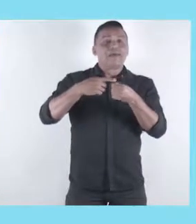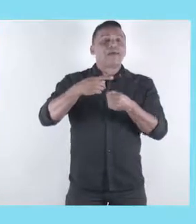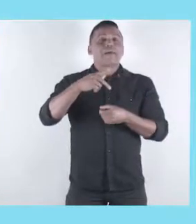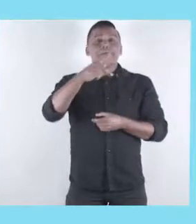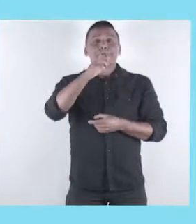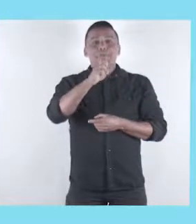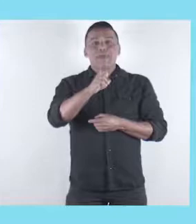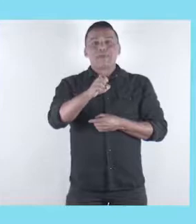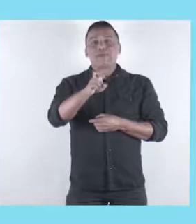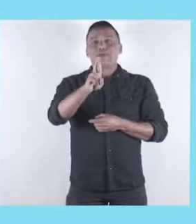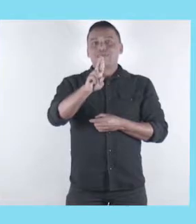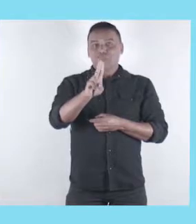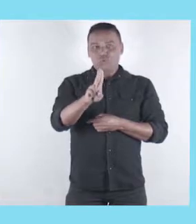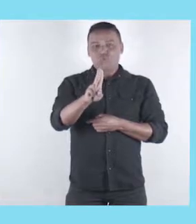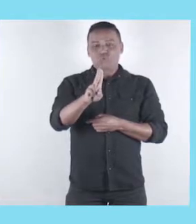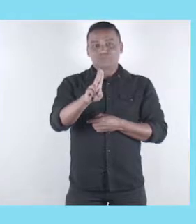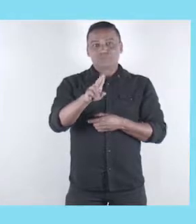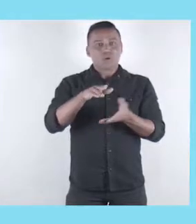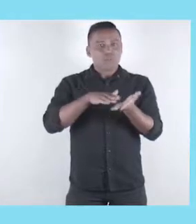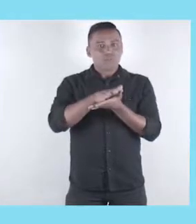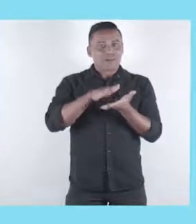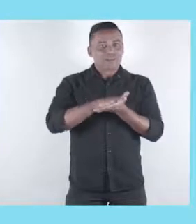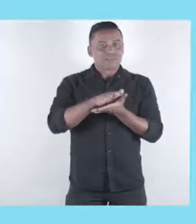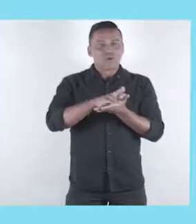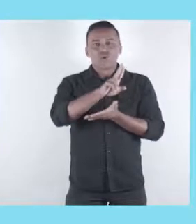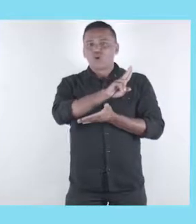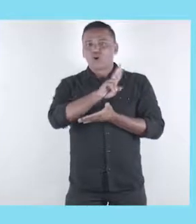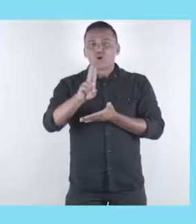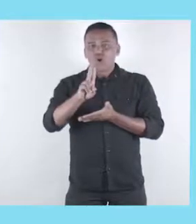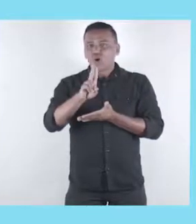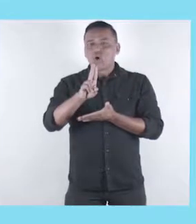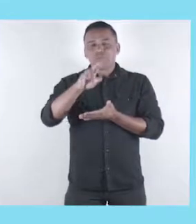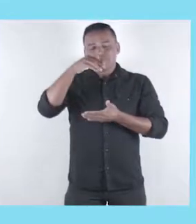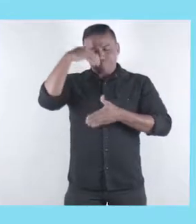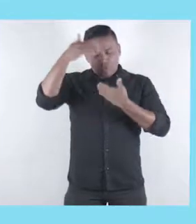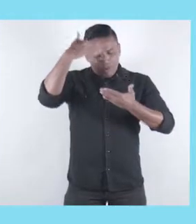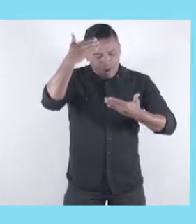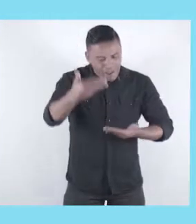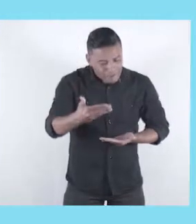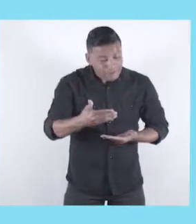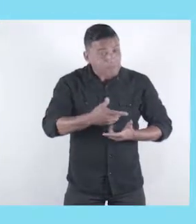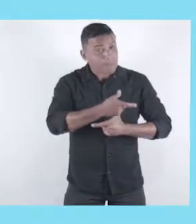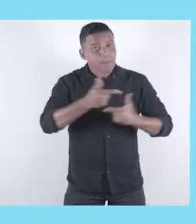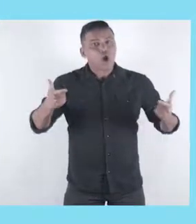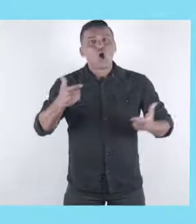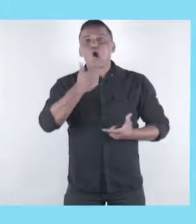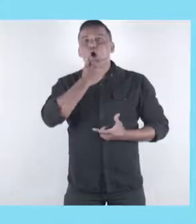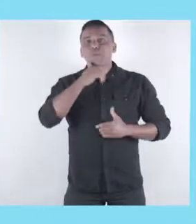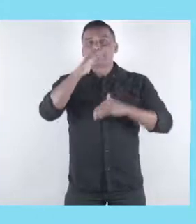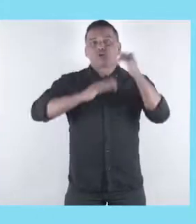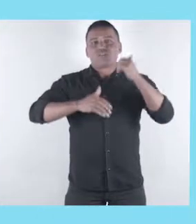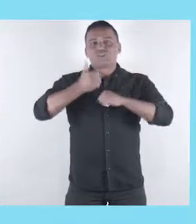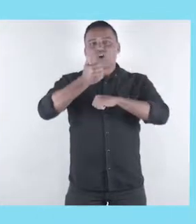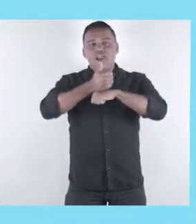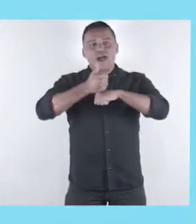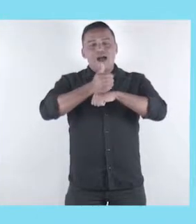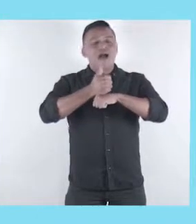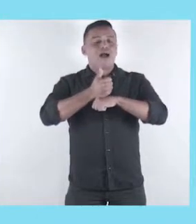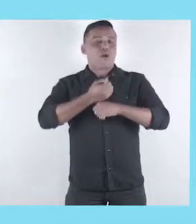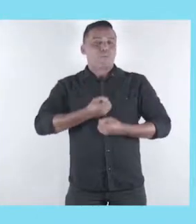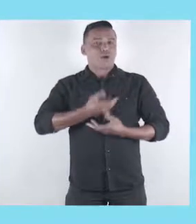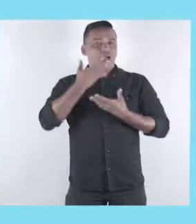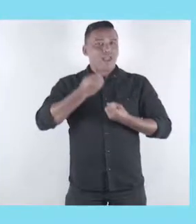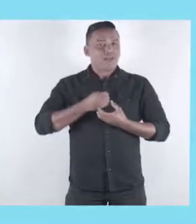ao maior poeta peruano nesta empreitada Fabrício Já publicou mais de